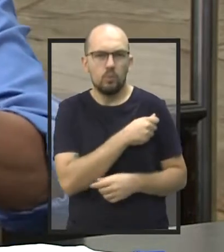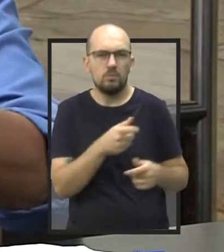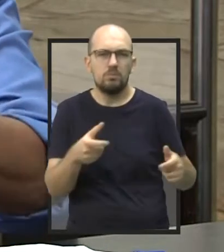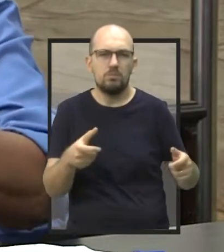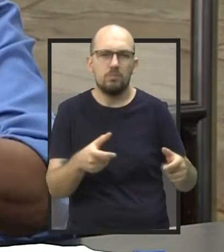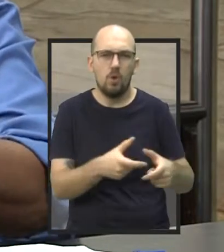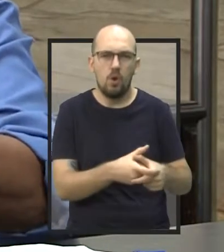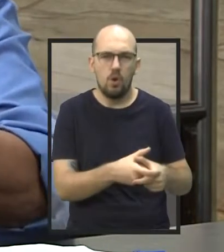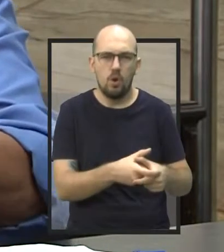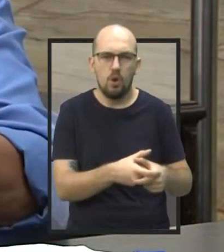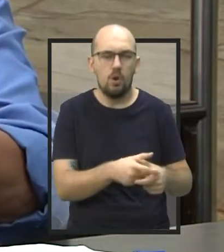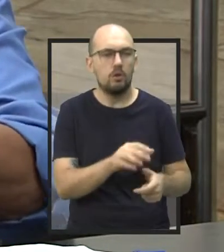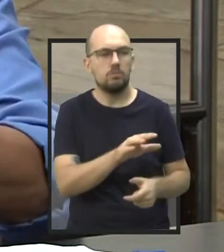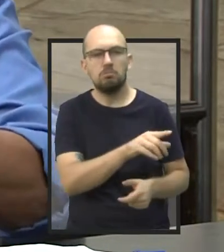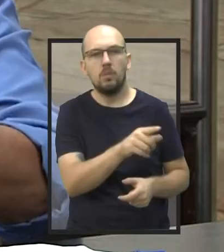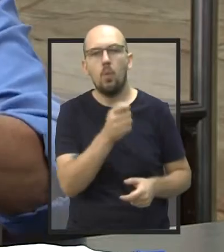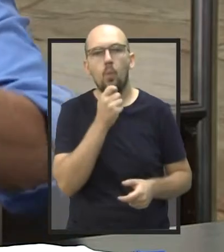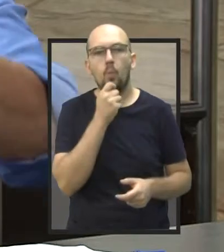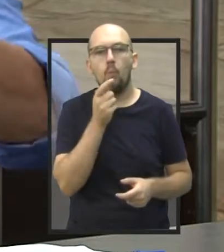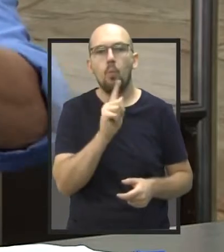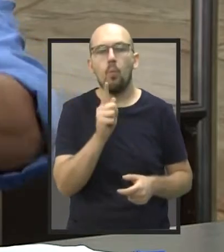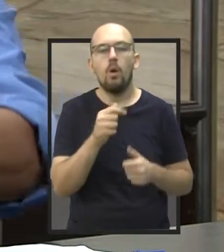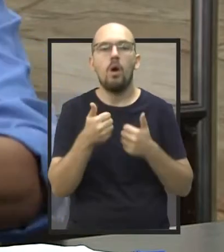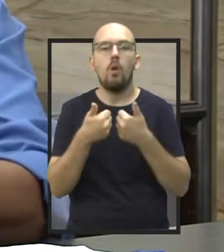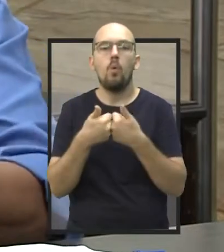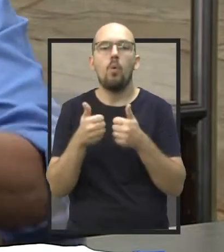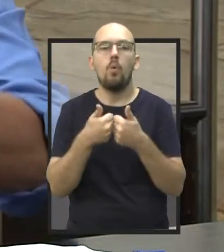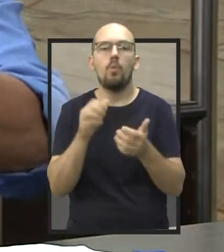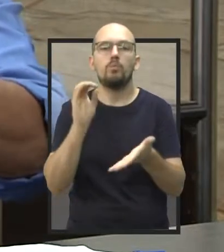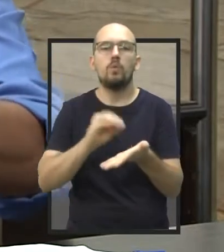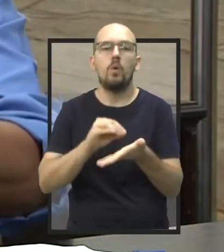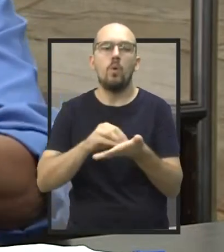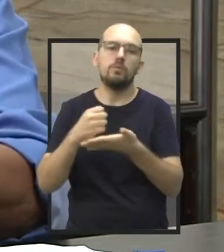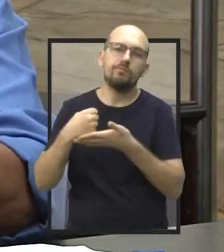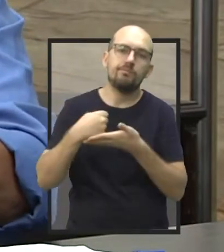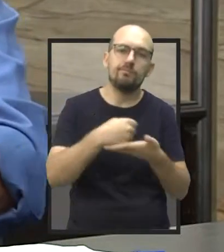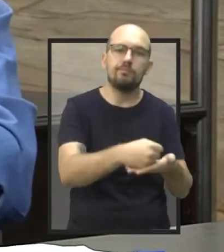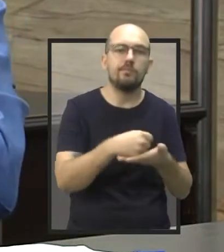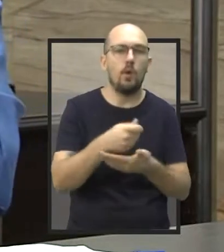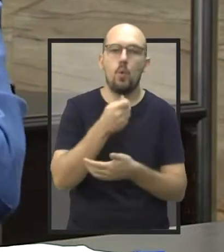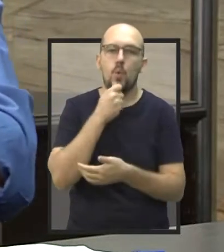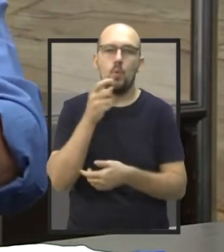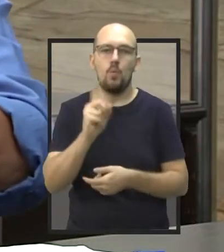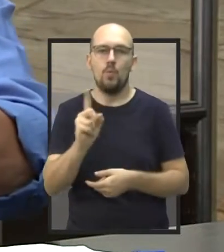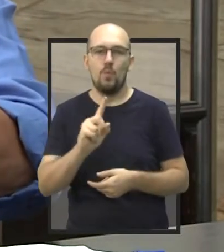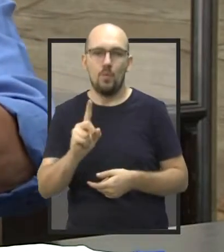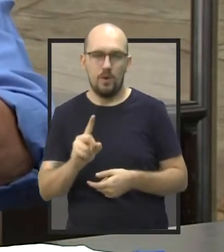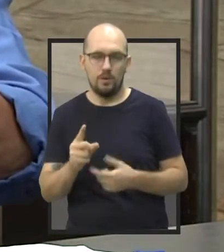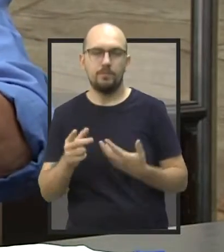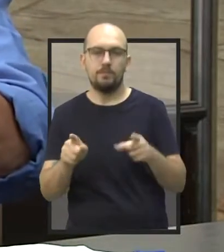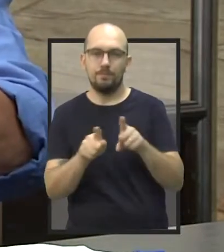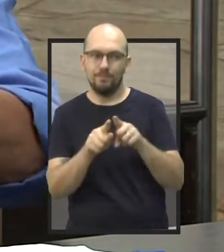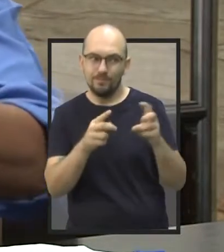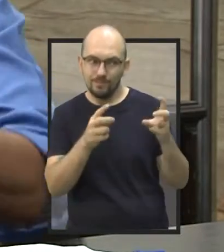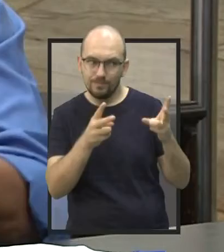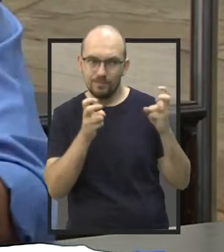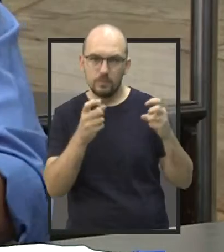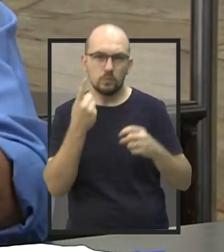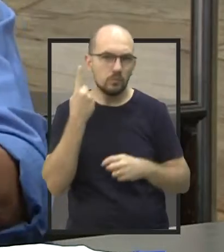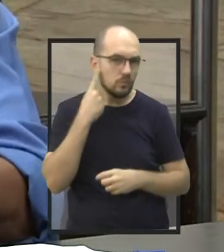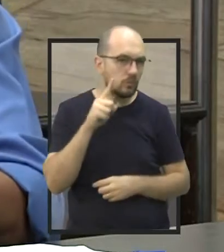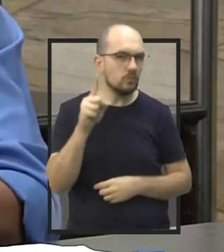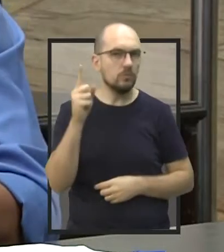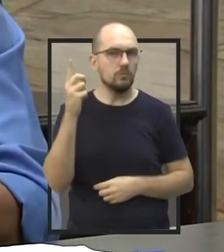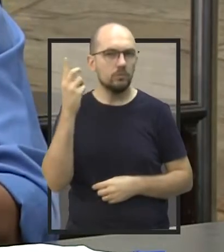porque ainda não se acertaram o transporte escolar. Nós percebemos também que no primeiro dia, no